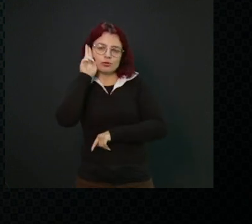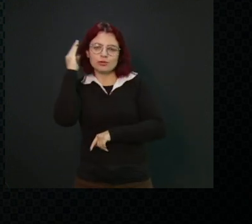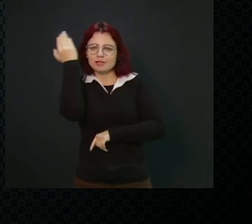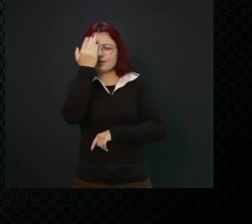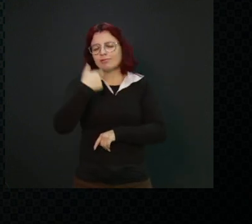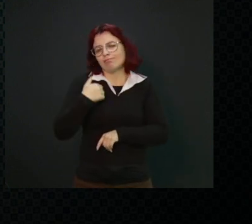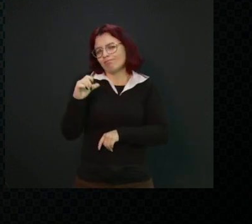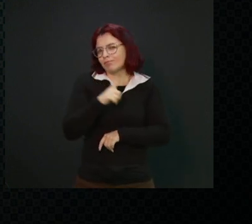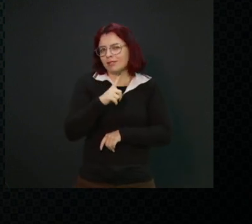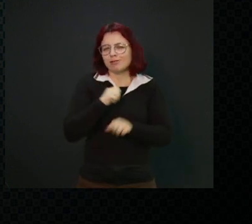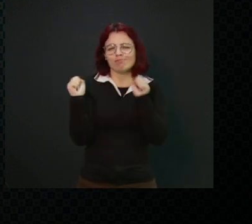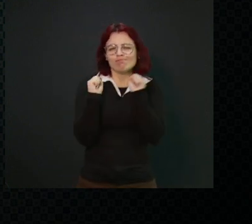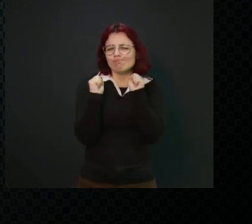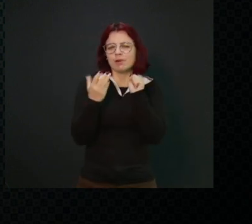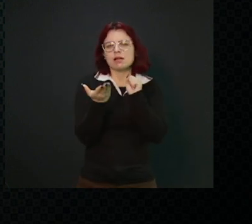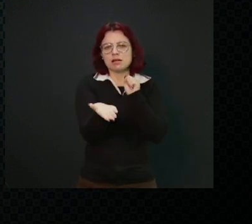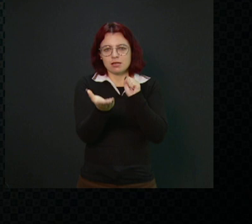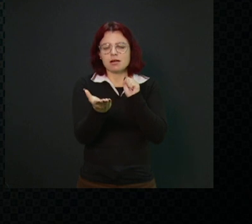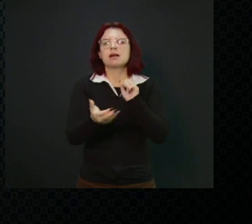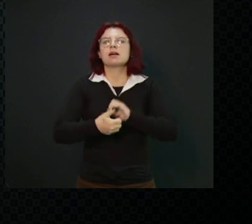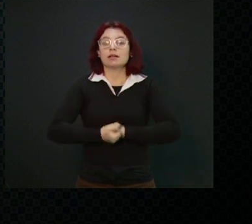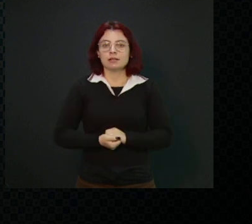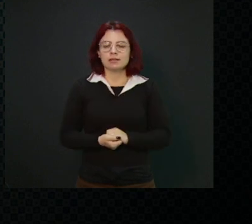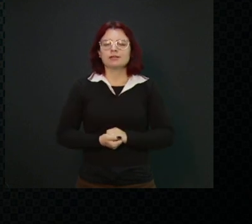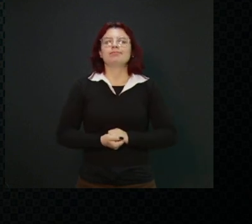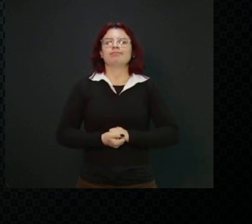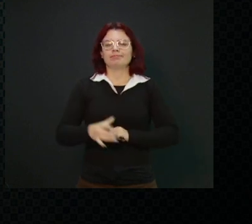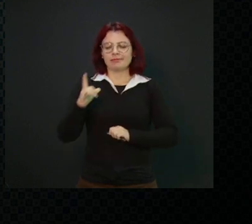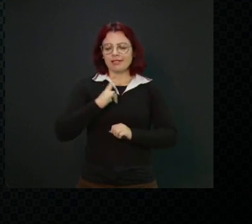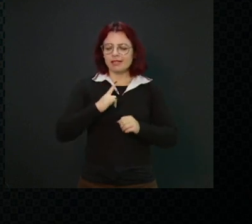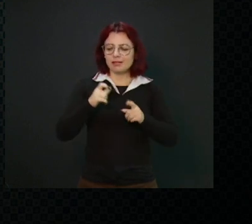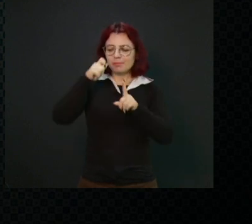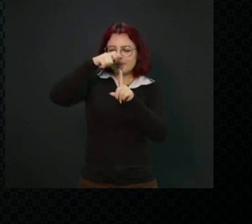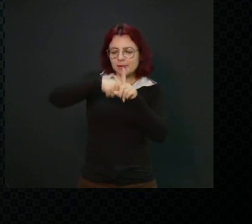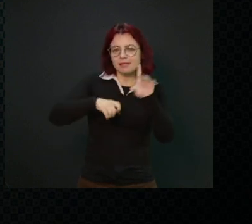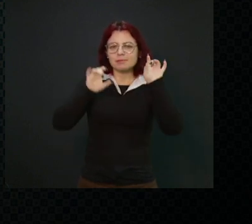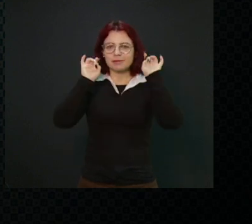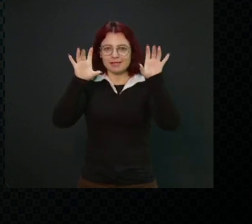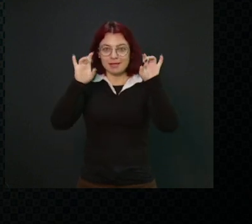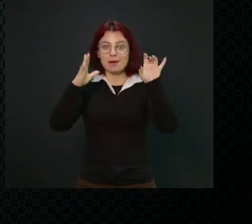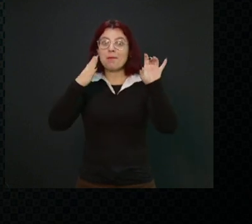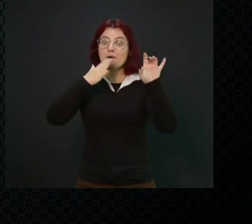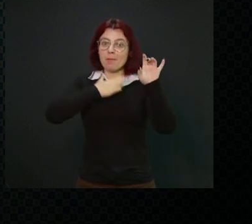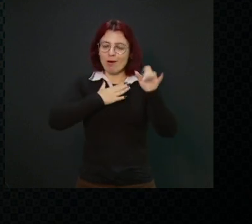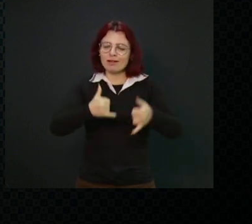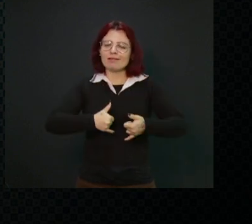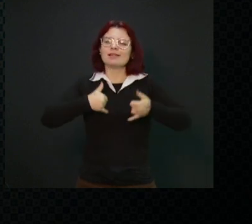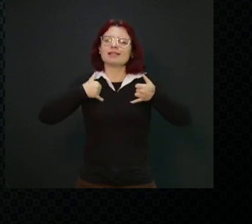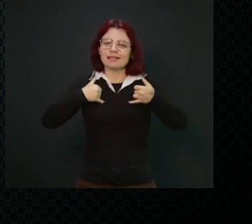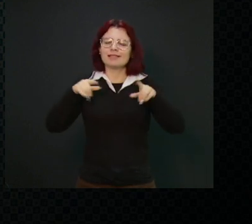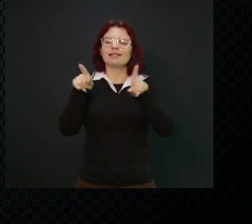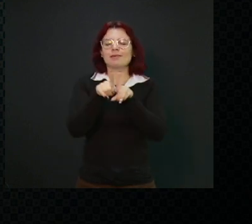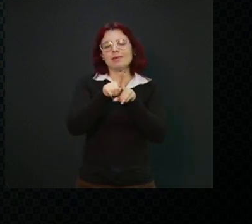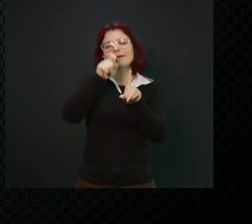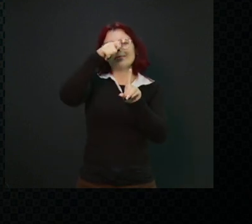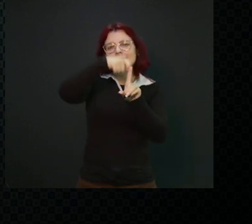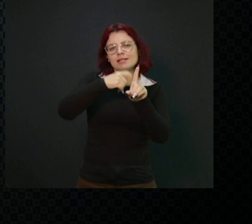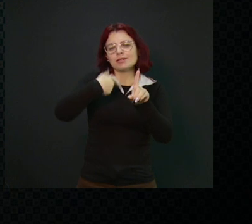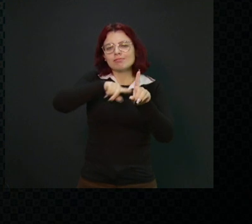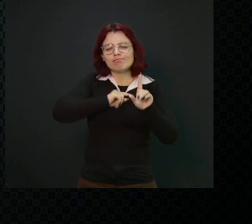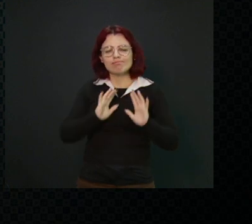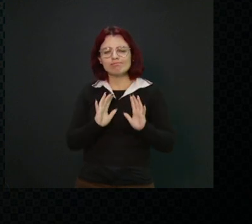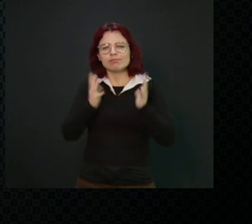minha paixão, ainda mais nesse mês tão especial, né, que é o mês do meu aniversário e é o mês em que